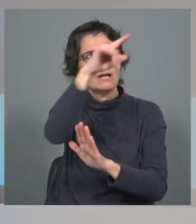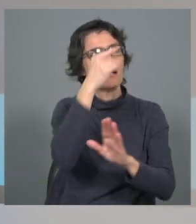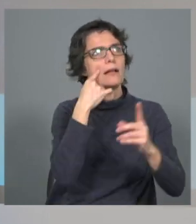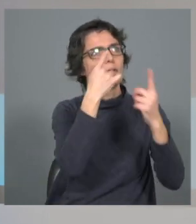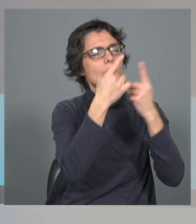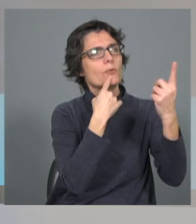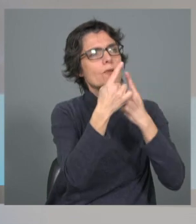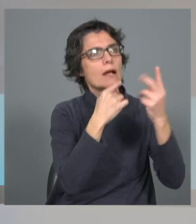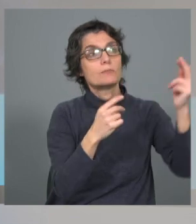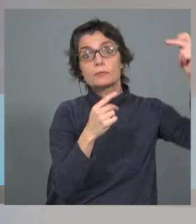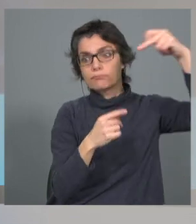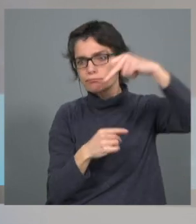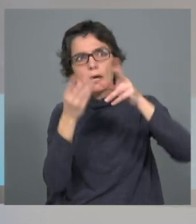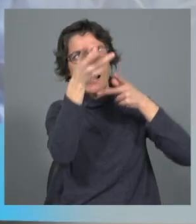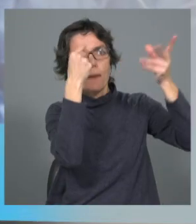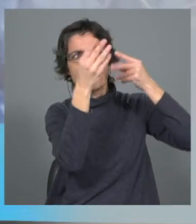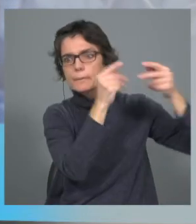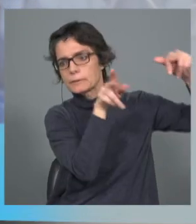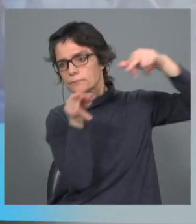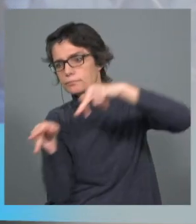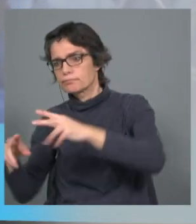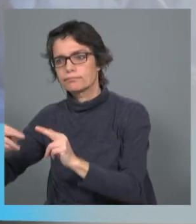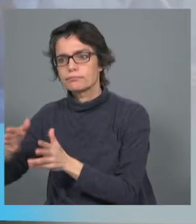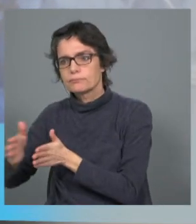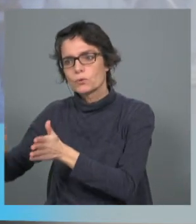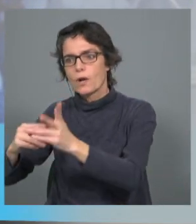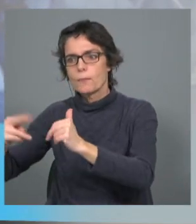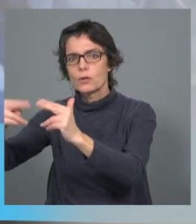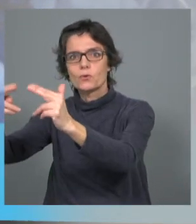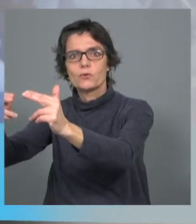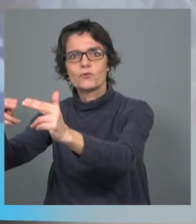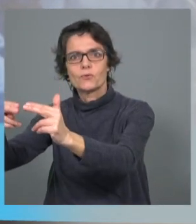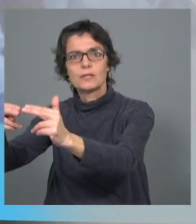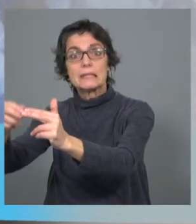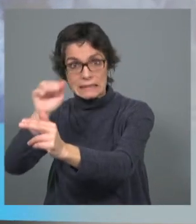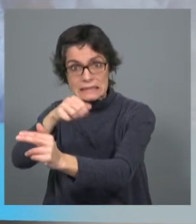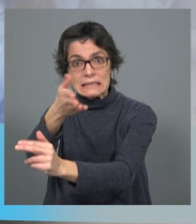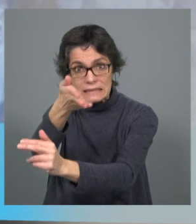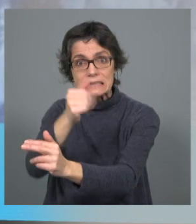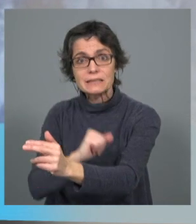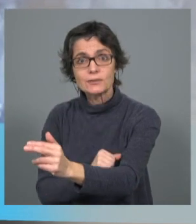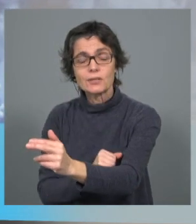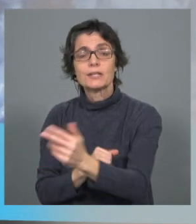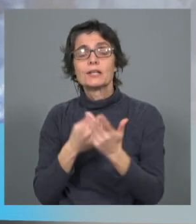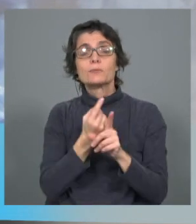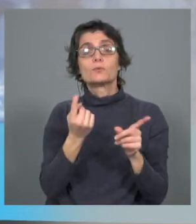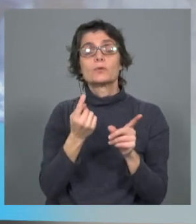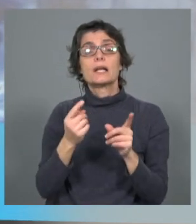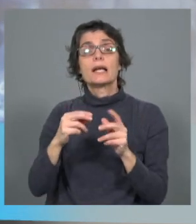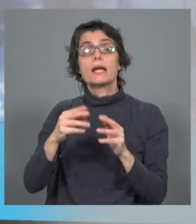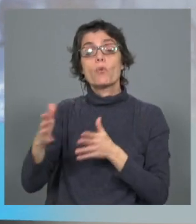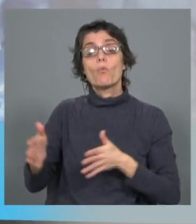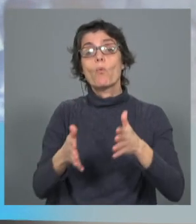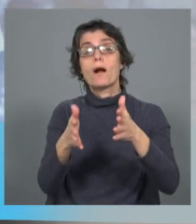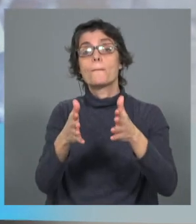transfiguração. Sim, porque é isso mesmo que nós temos que fazer, é um caminho que me leva de um ponto ao outro, que tem que